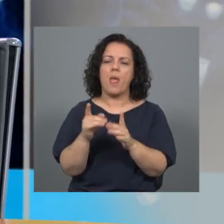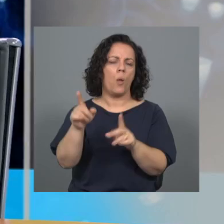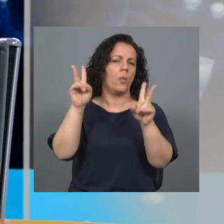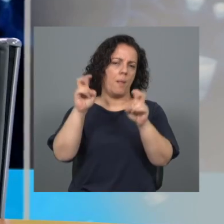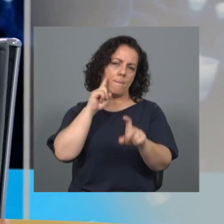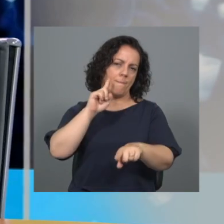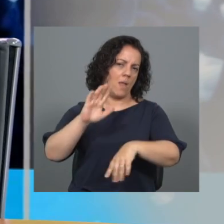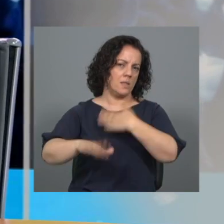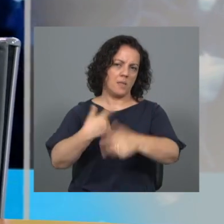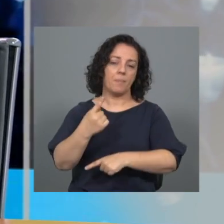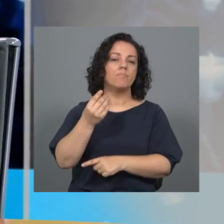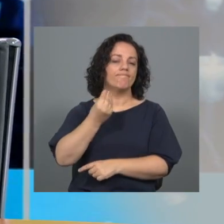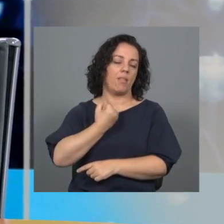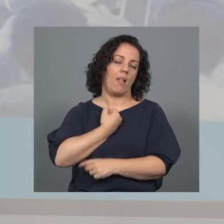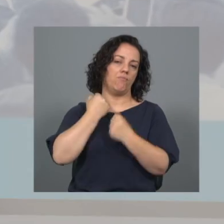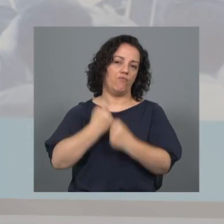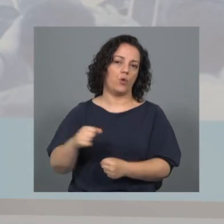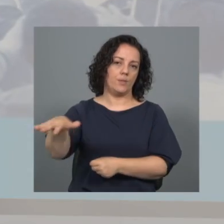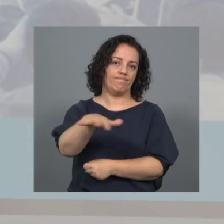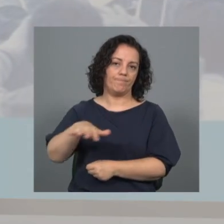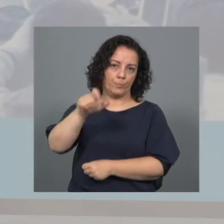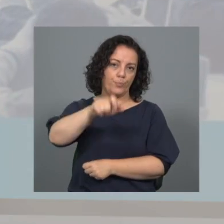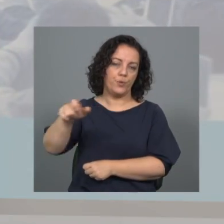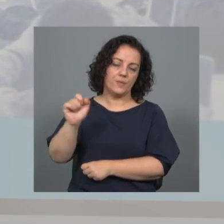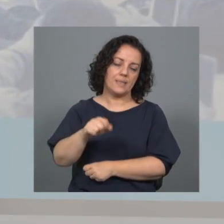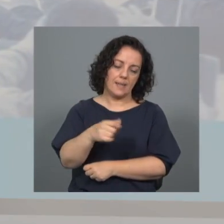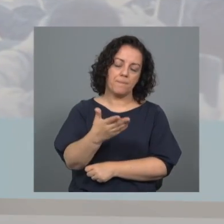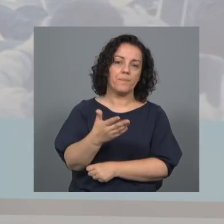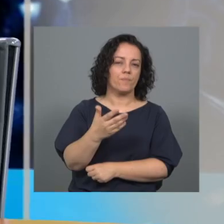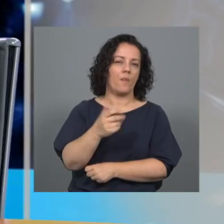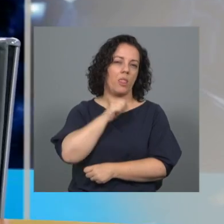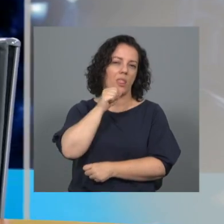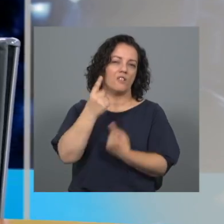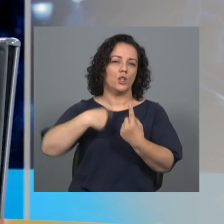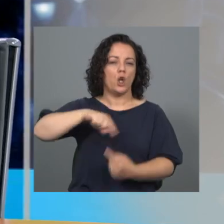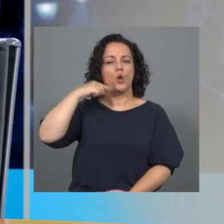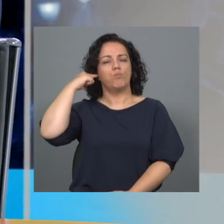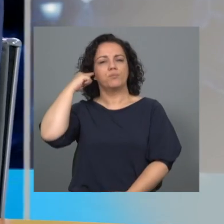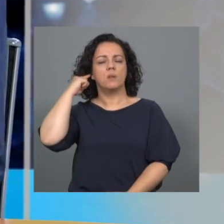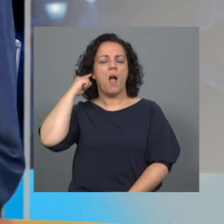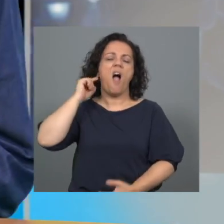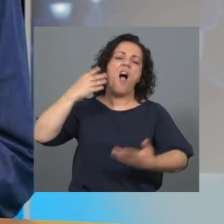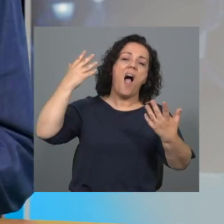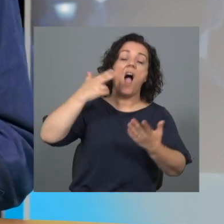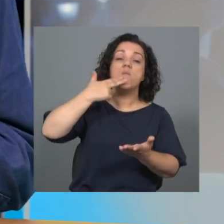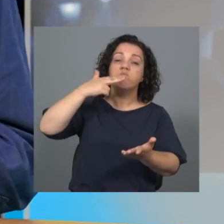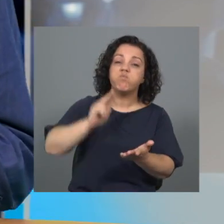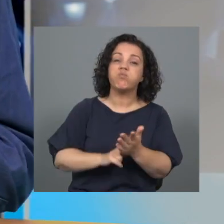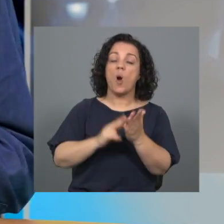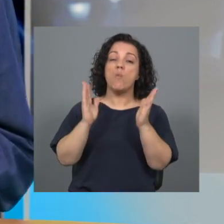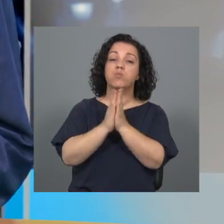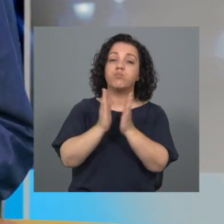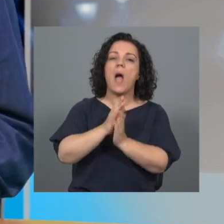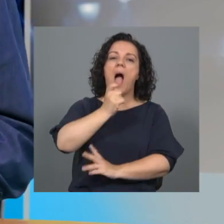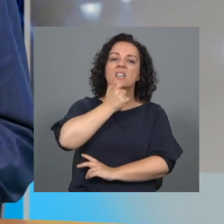é identitário daquele povo, exatamente, não é? Exatamente. E é um daqueles casos, quer dizer, muitas vezes nós ouvimos as pessoas a dizer as religiões, a verdadeira religião é a